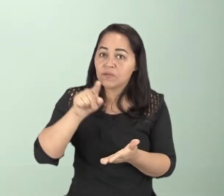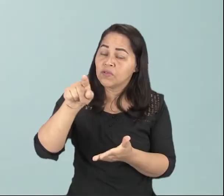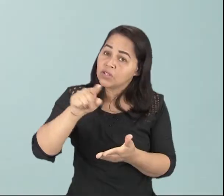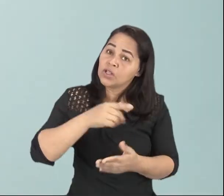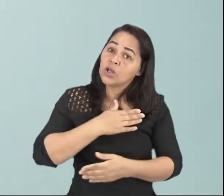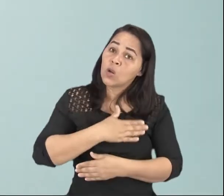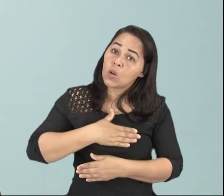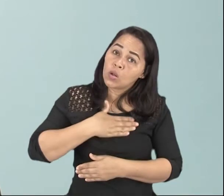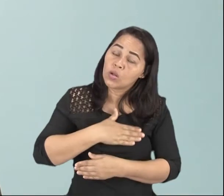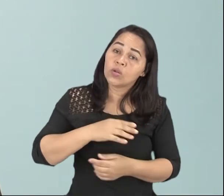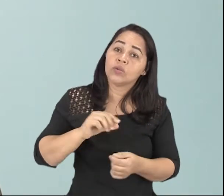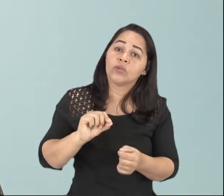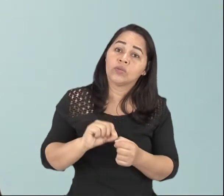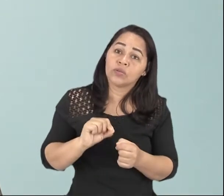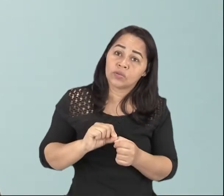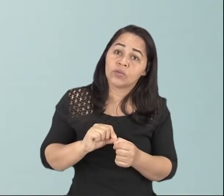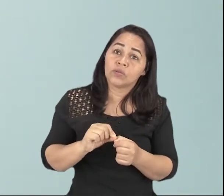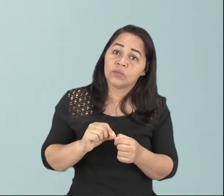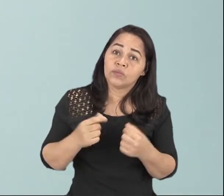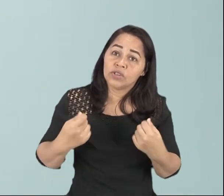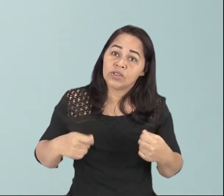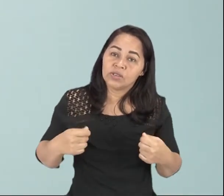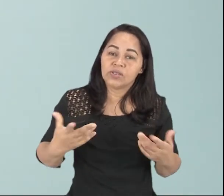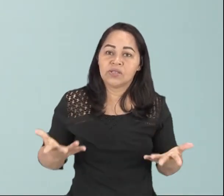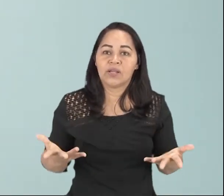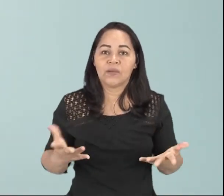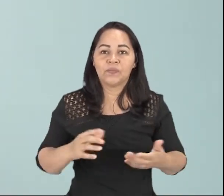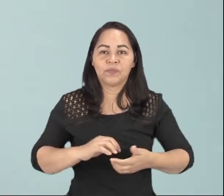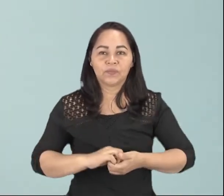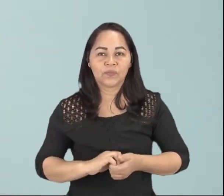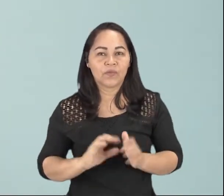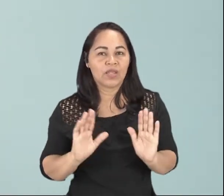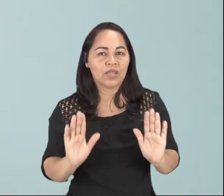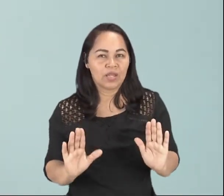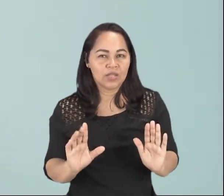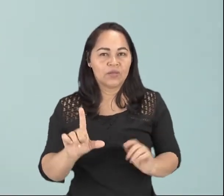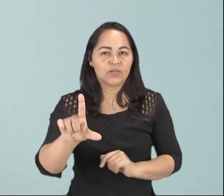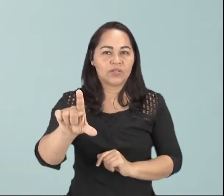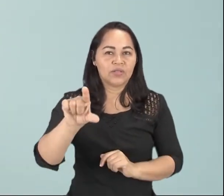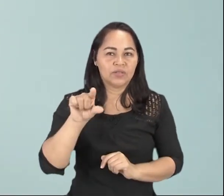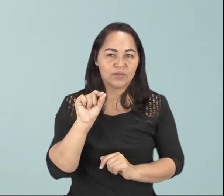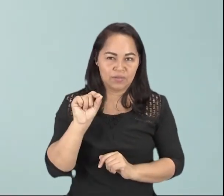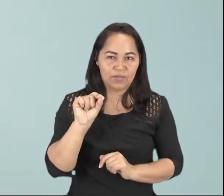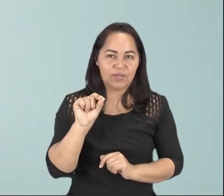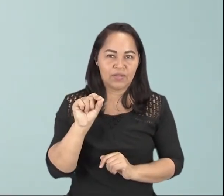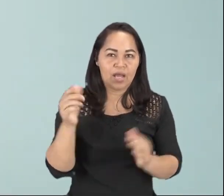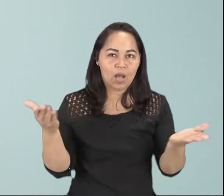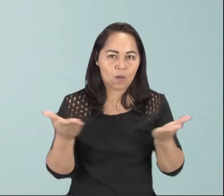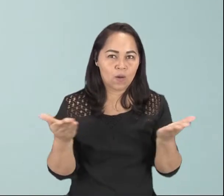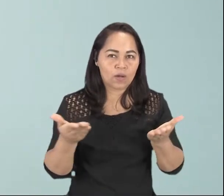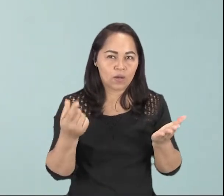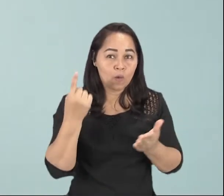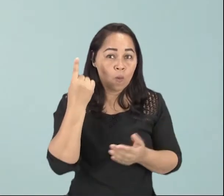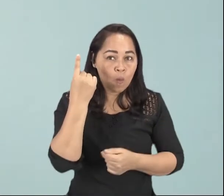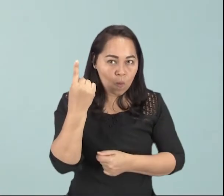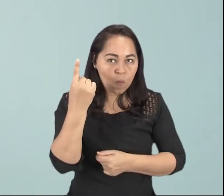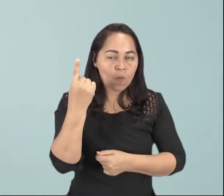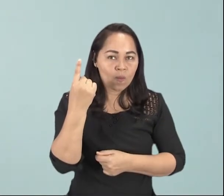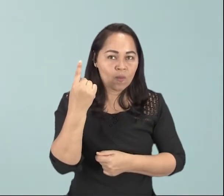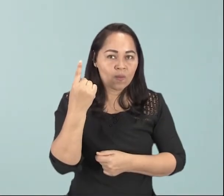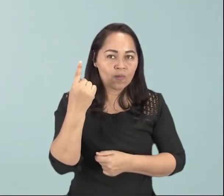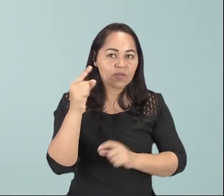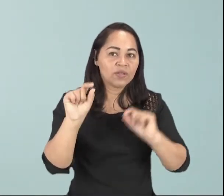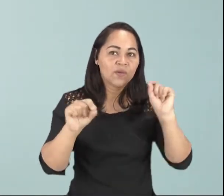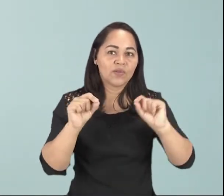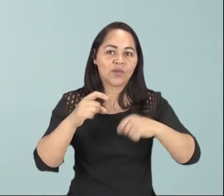que você gosta com algo que você precisa. E aí eu selecionei um específico para vocês, né? Que